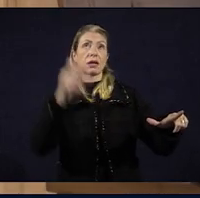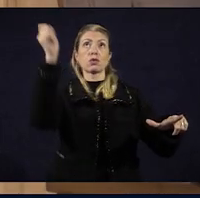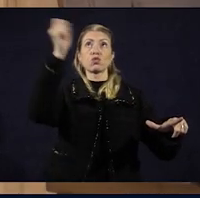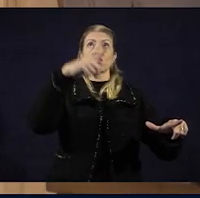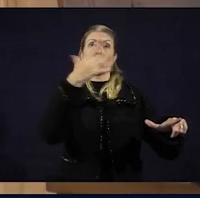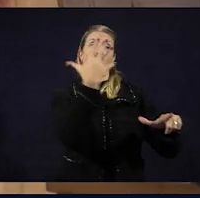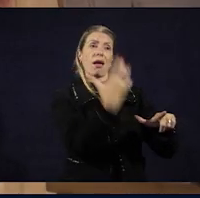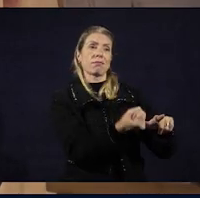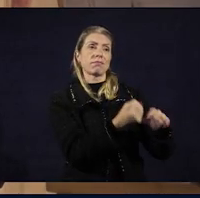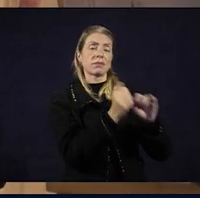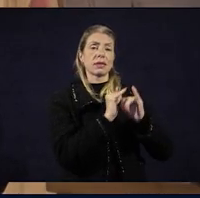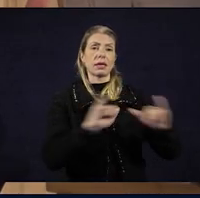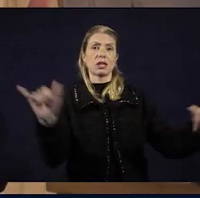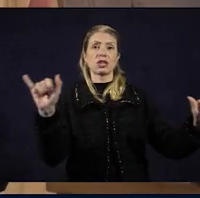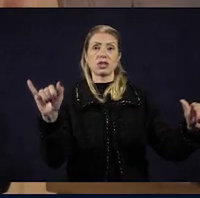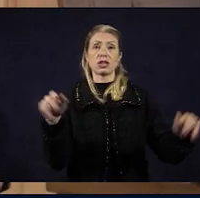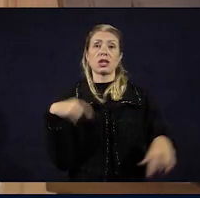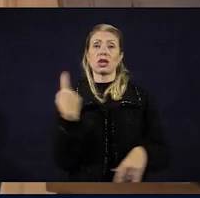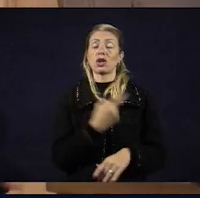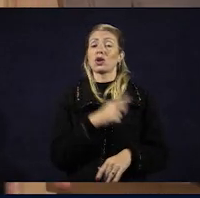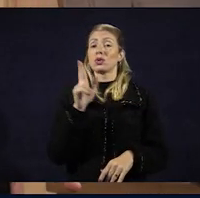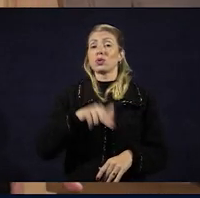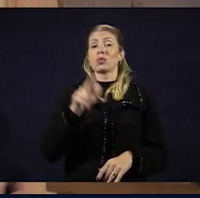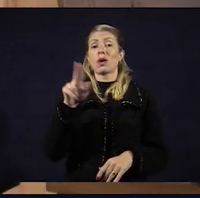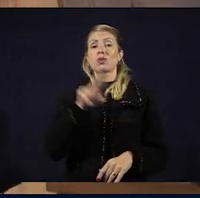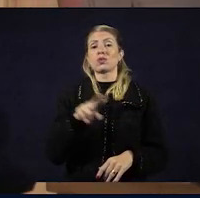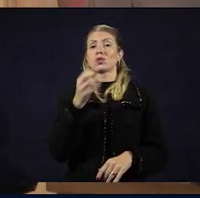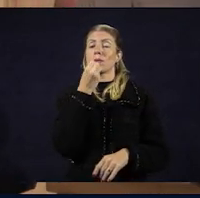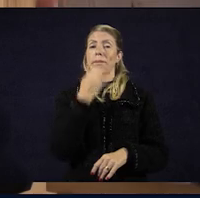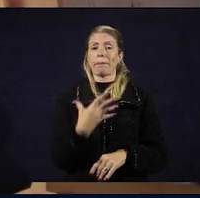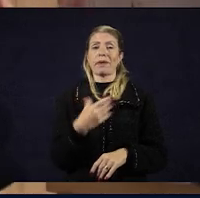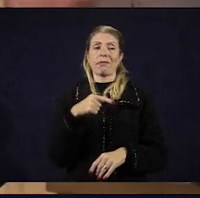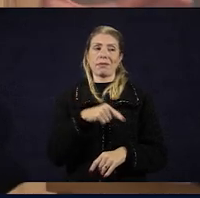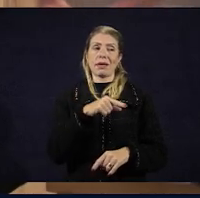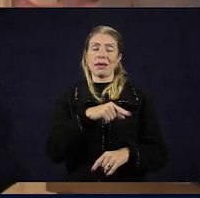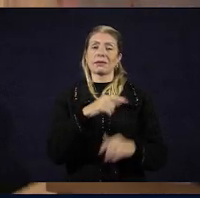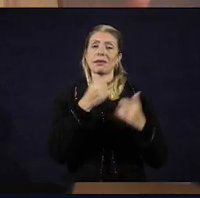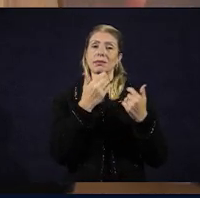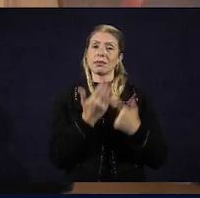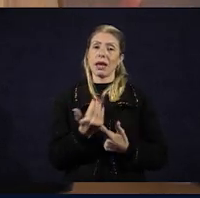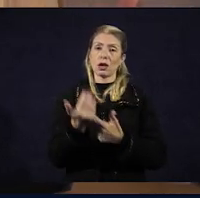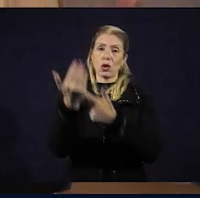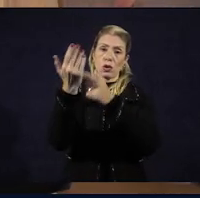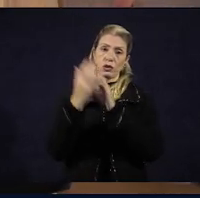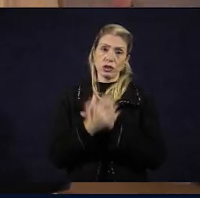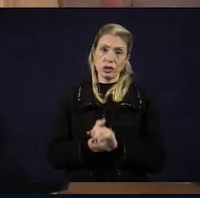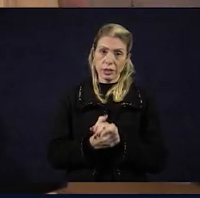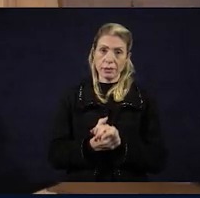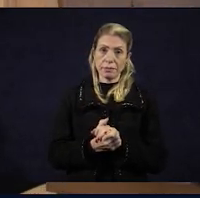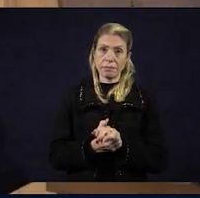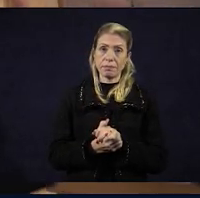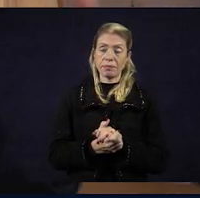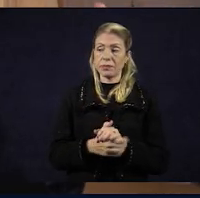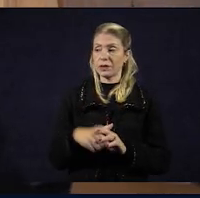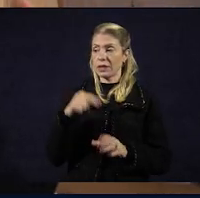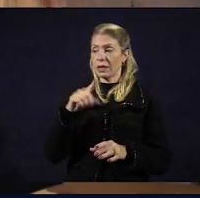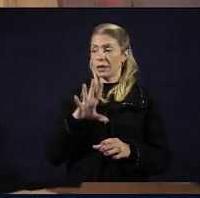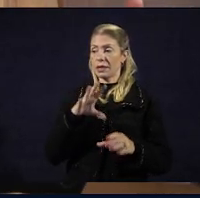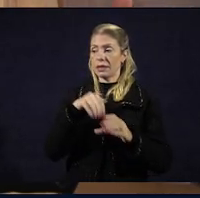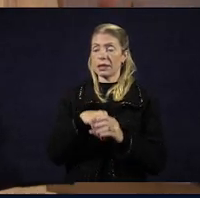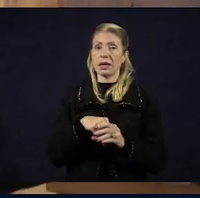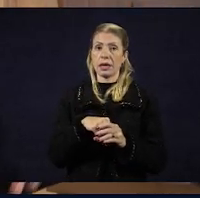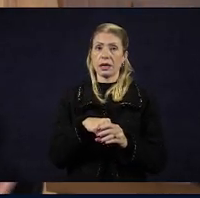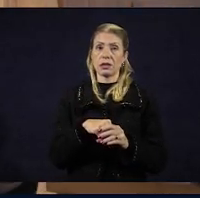como setor é que nunca fez bom uso da biomassa então o que que é o Internacional geração uma tecnologia que a gente desenvolveu lá dentro da raiz em que pega